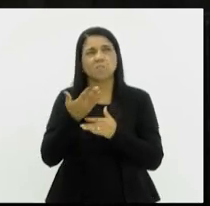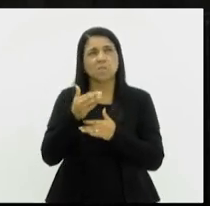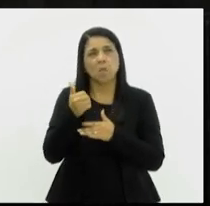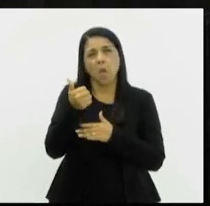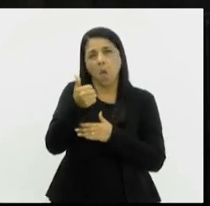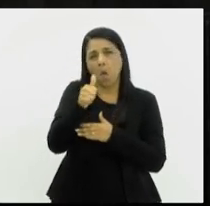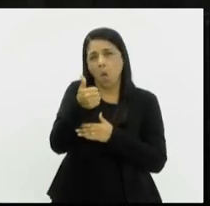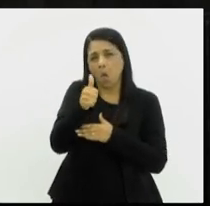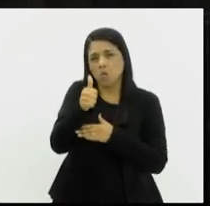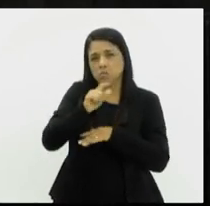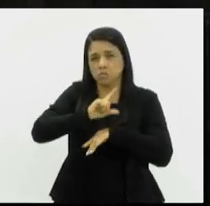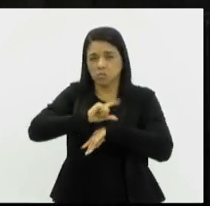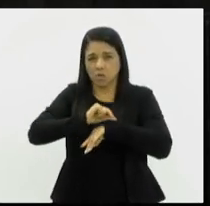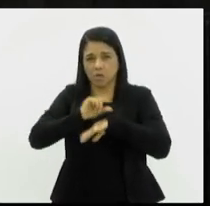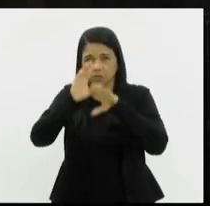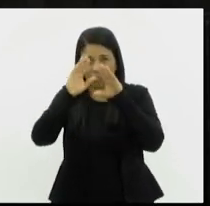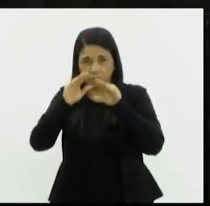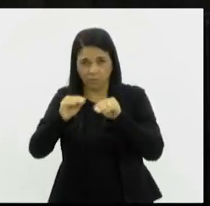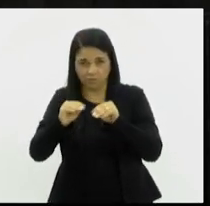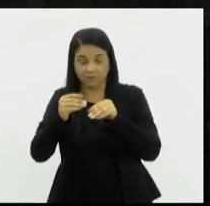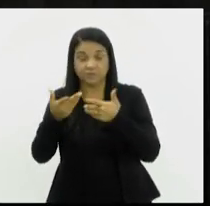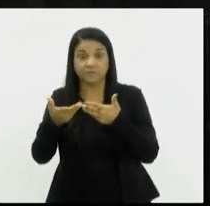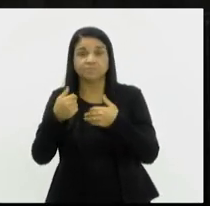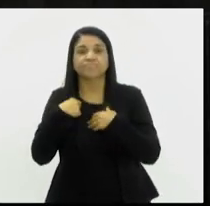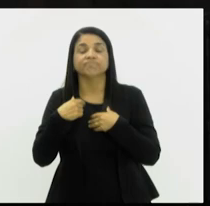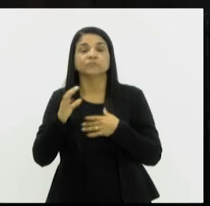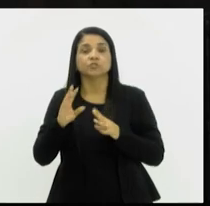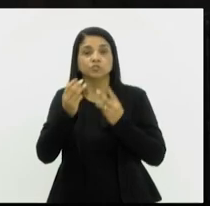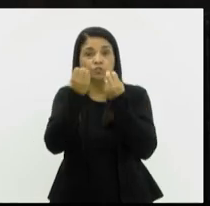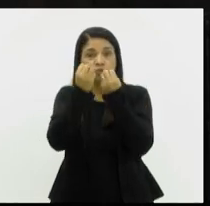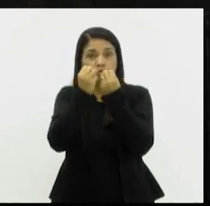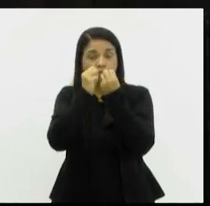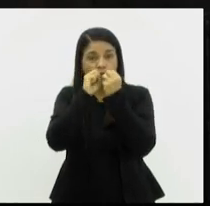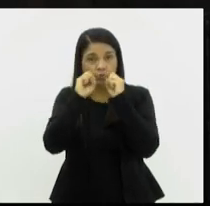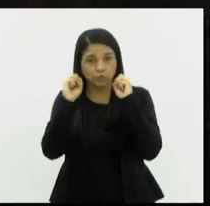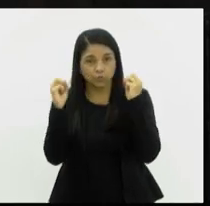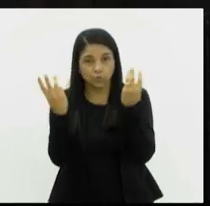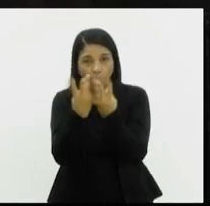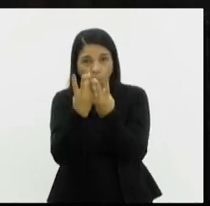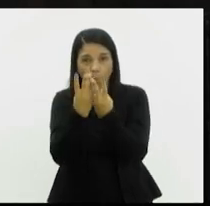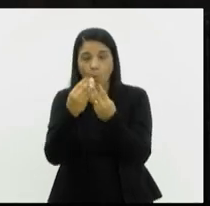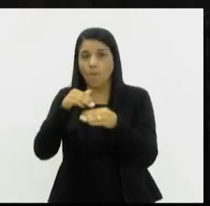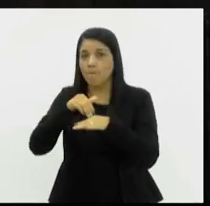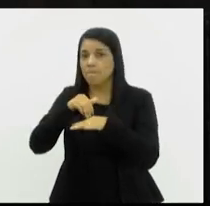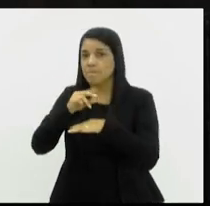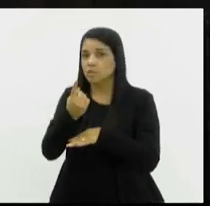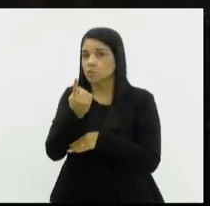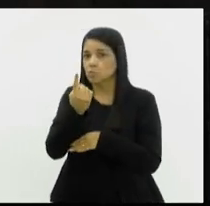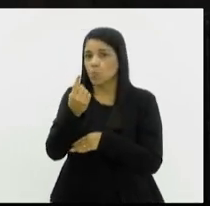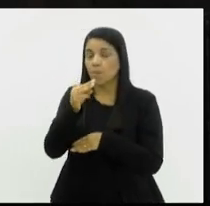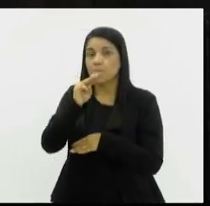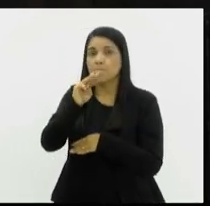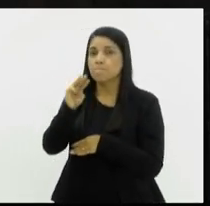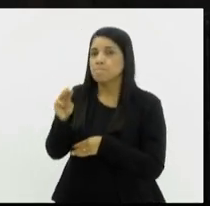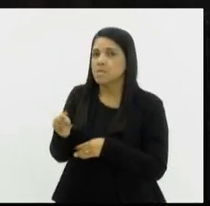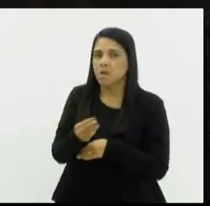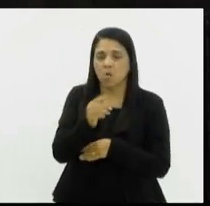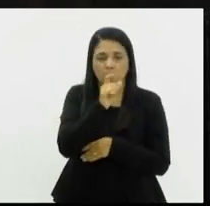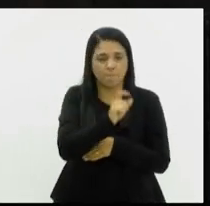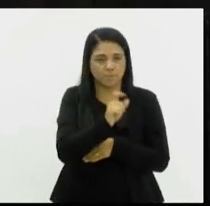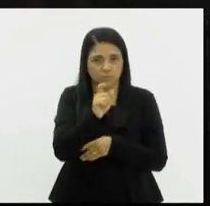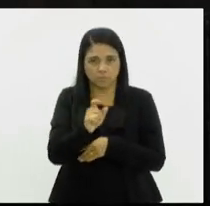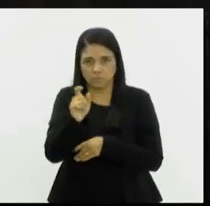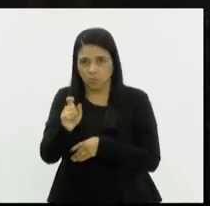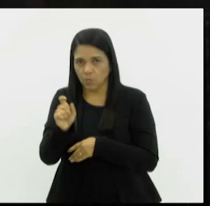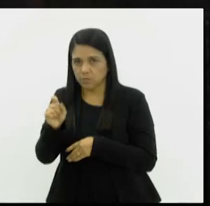11 da noite começou o show e lá estavam mais de 1,5 milhão de pessoas.